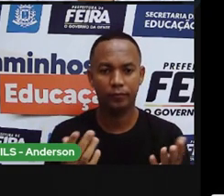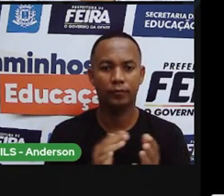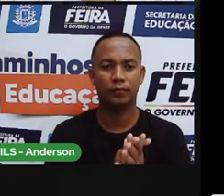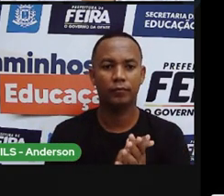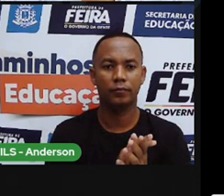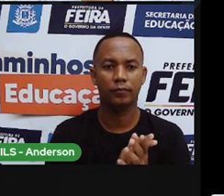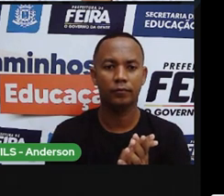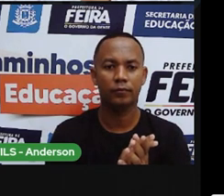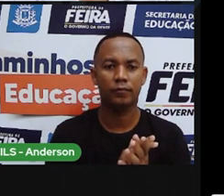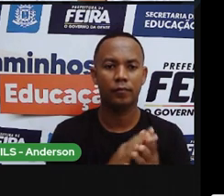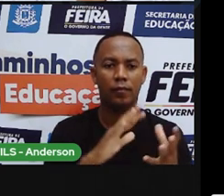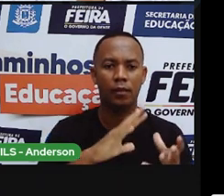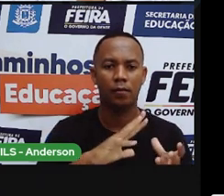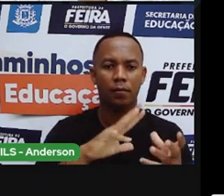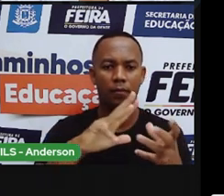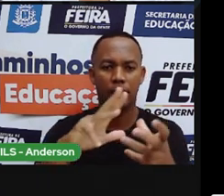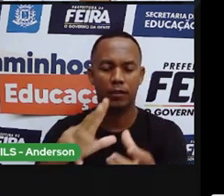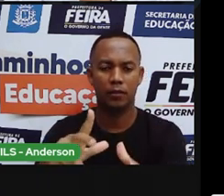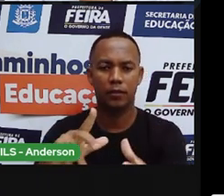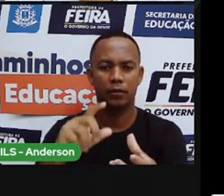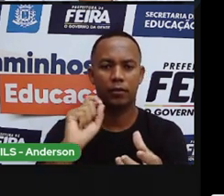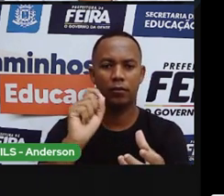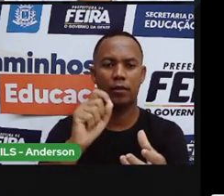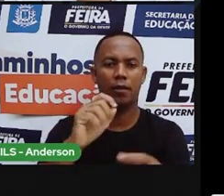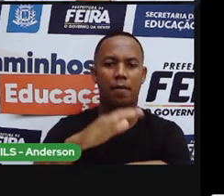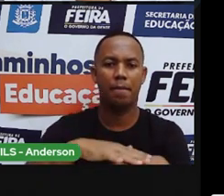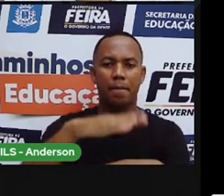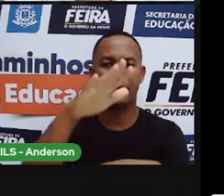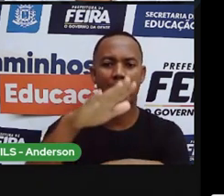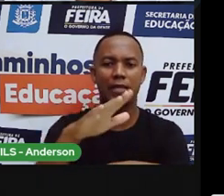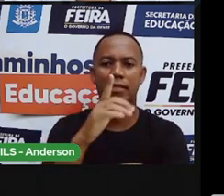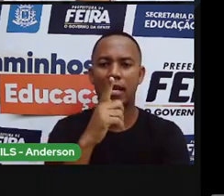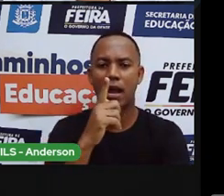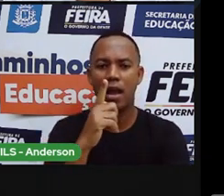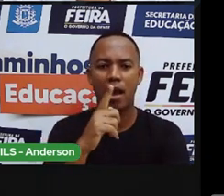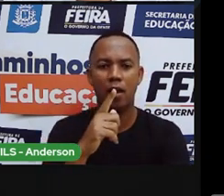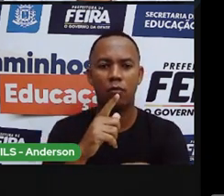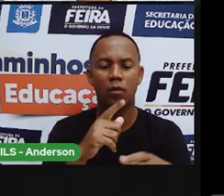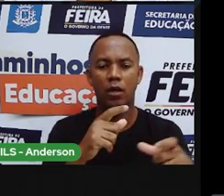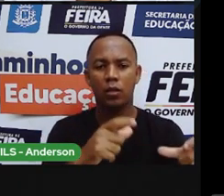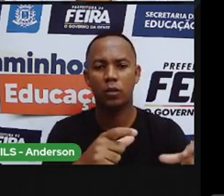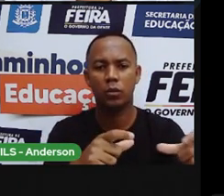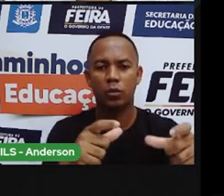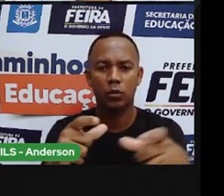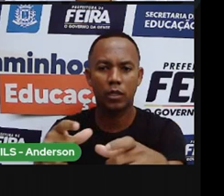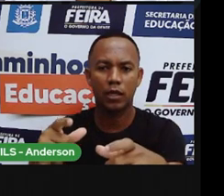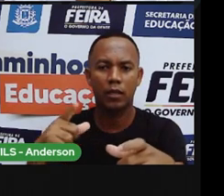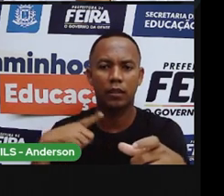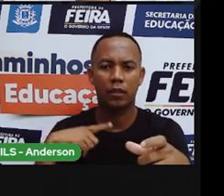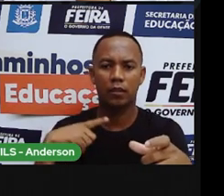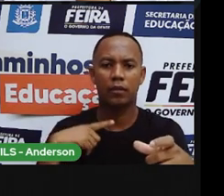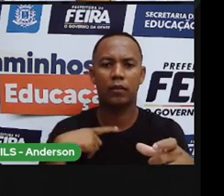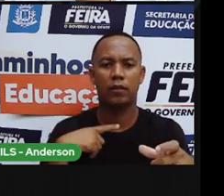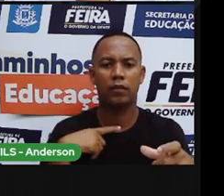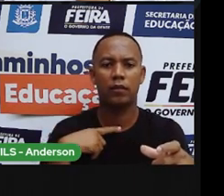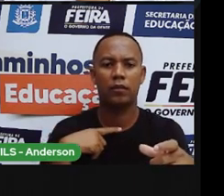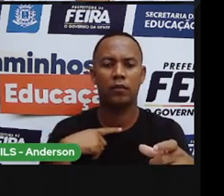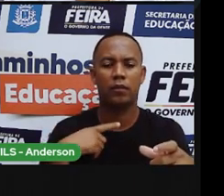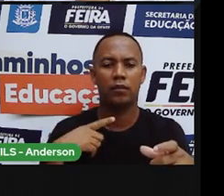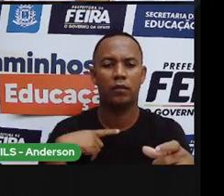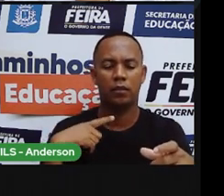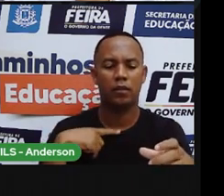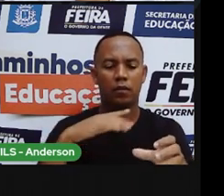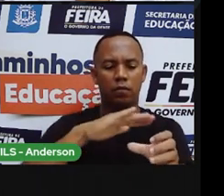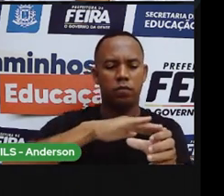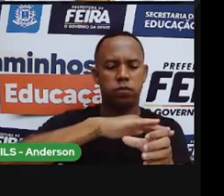água. O planeta Terra possui mais água do que qualquer outra substância em sua estrutura, né? A camada externa